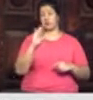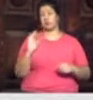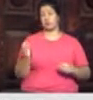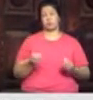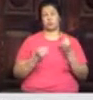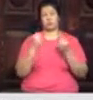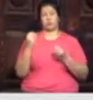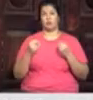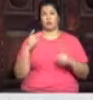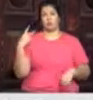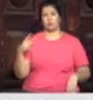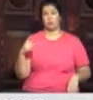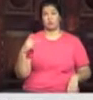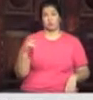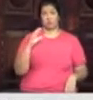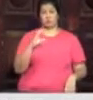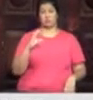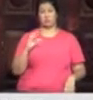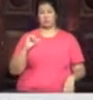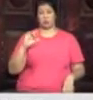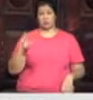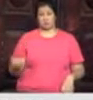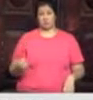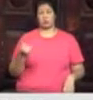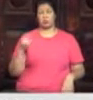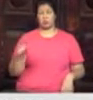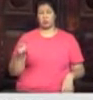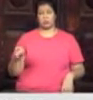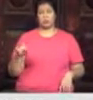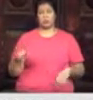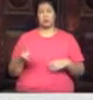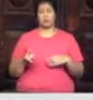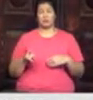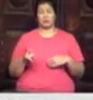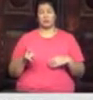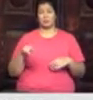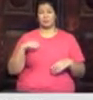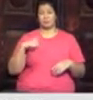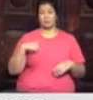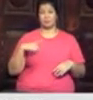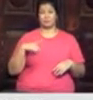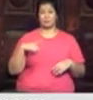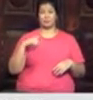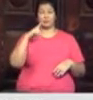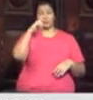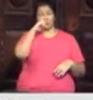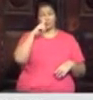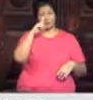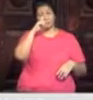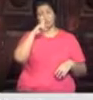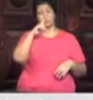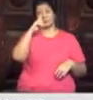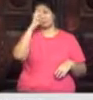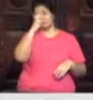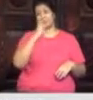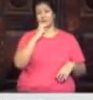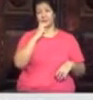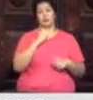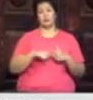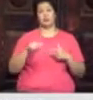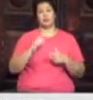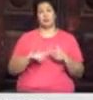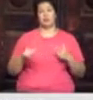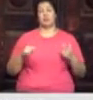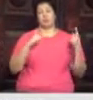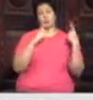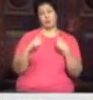CCERJ se insere nesse quadro mais geral de violenta ofensiva que se pratica contra a